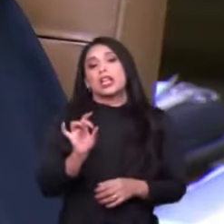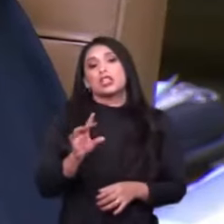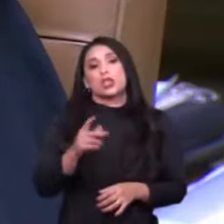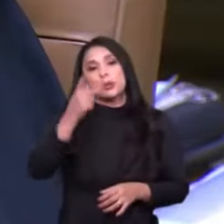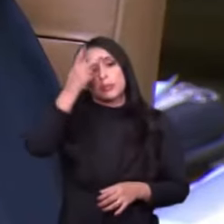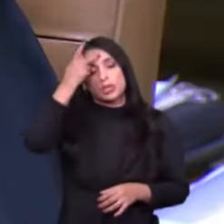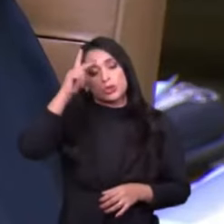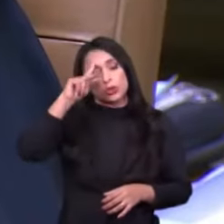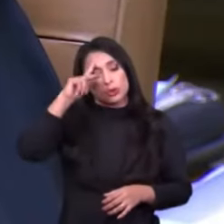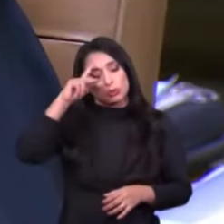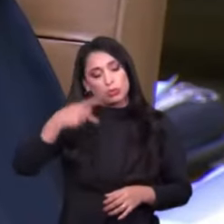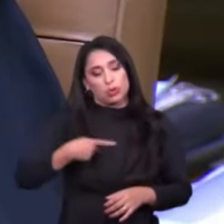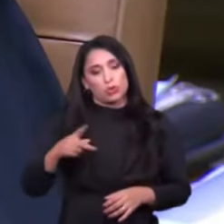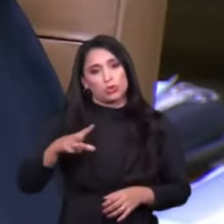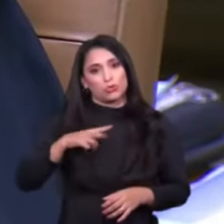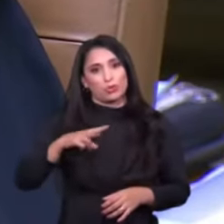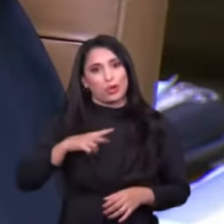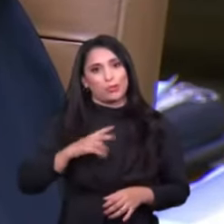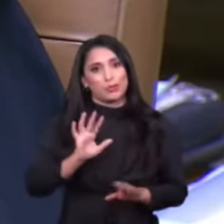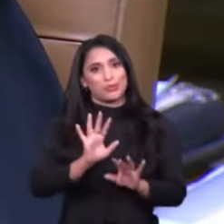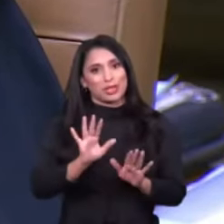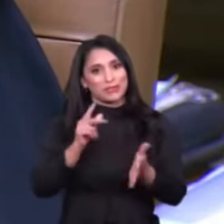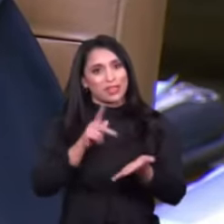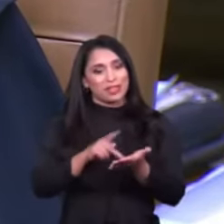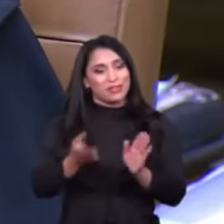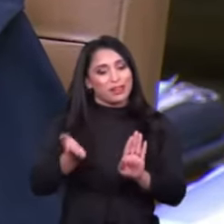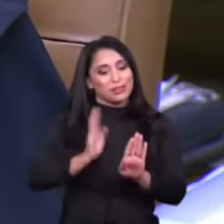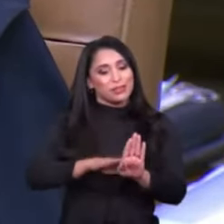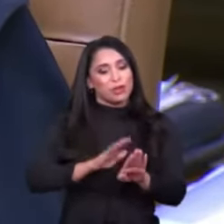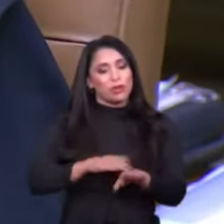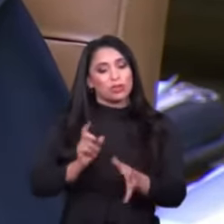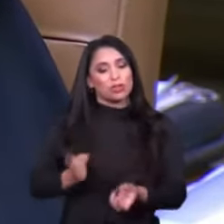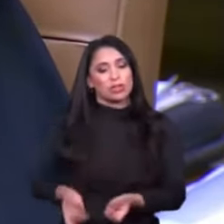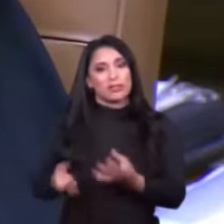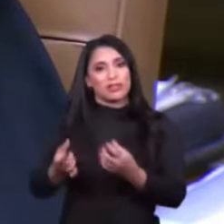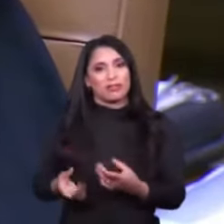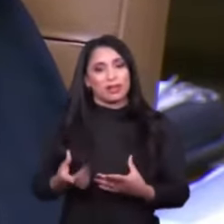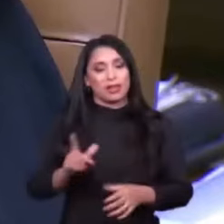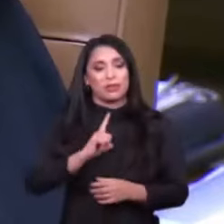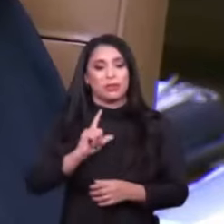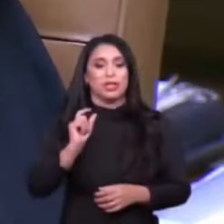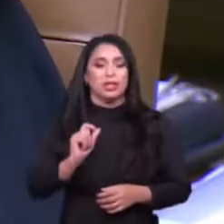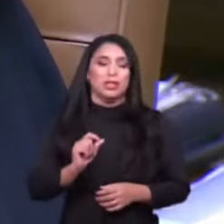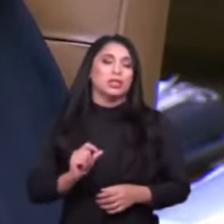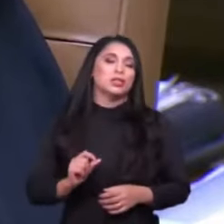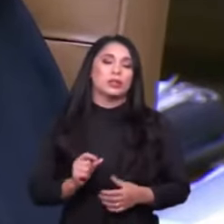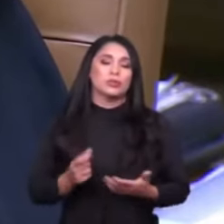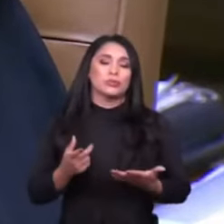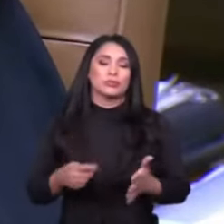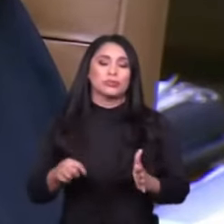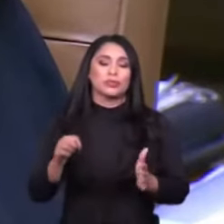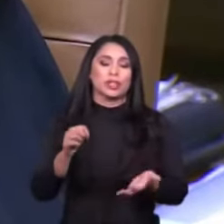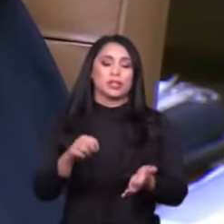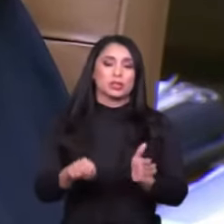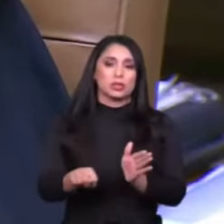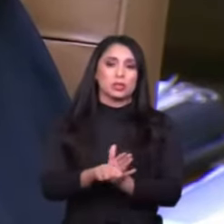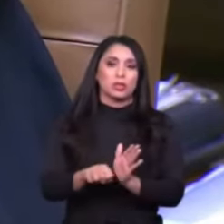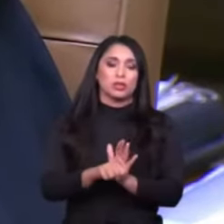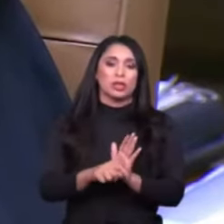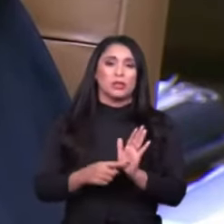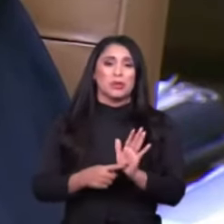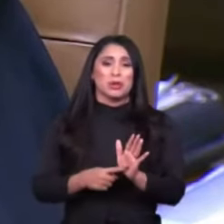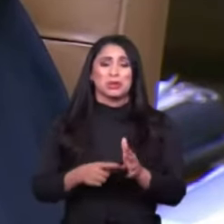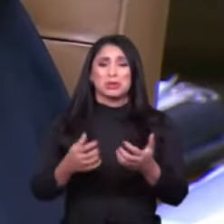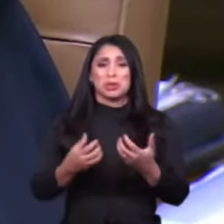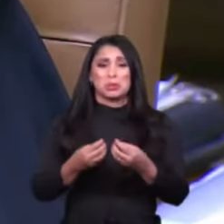fato, a descriminalização do uso, diferentemente da legalização total da produção, comércio e consumo de drogas, leva sempre a uma